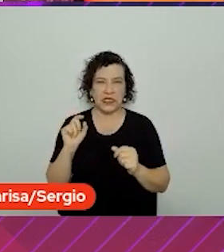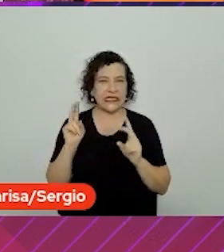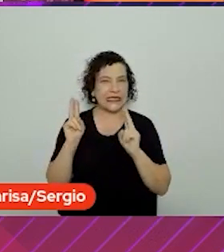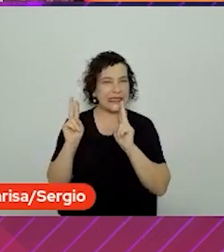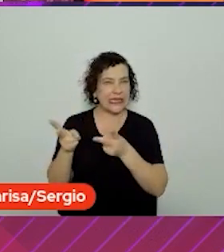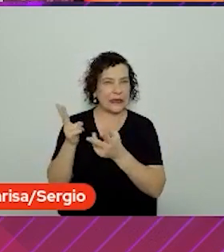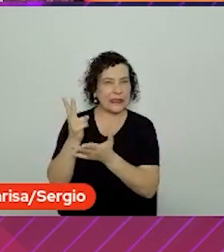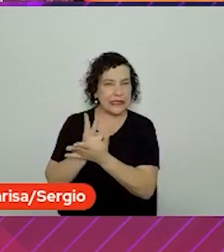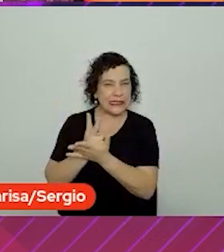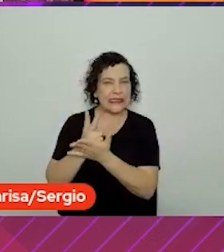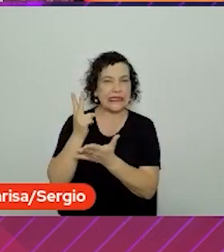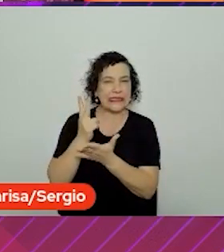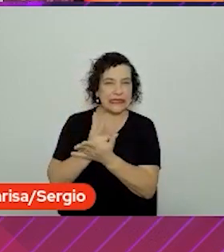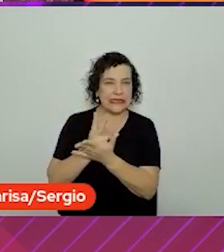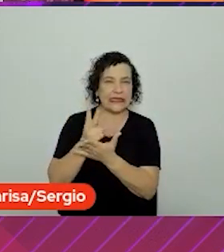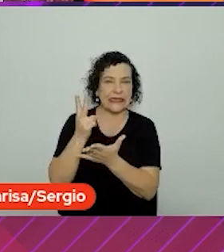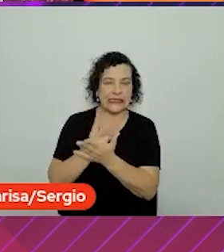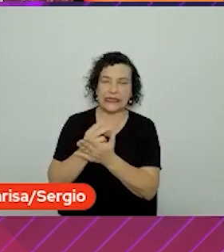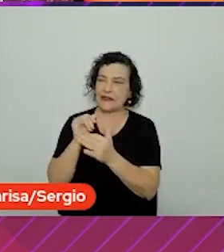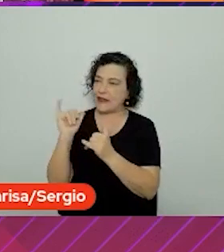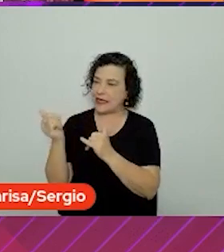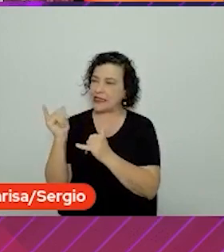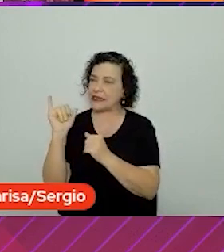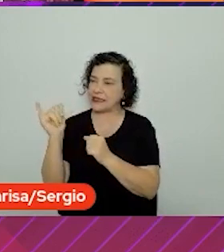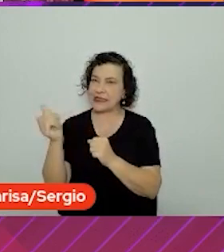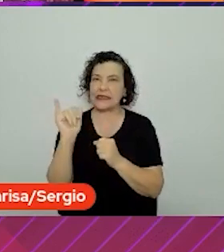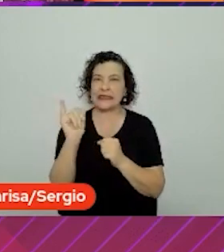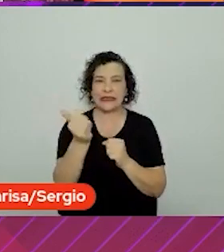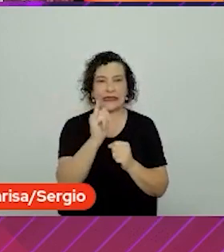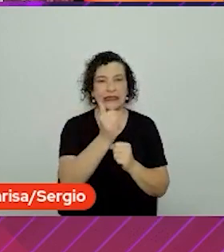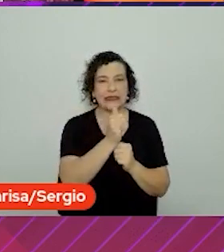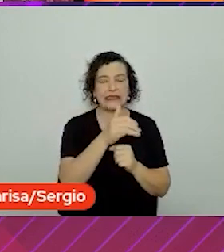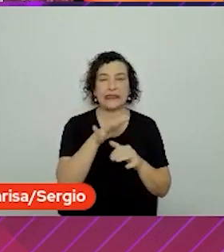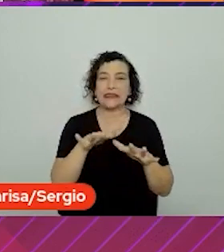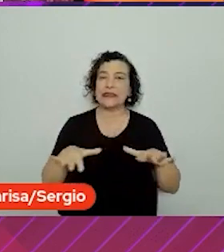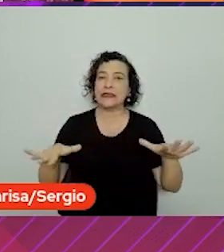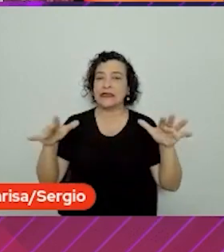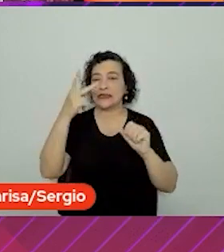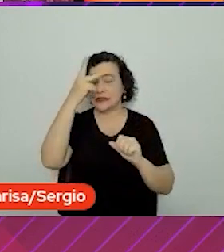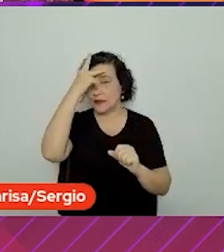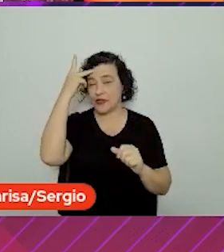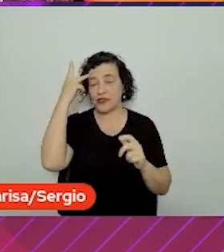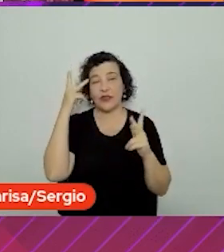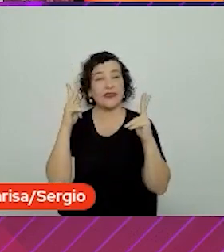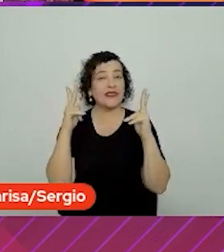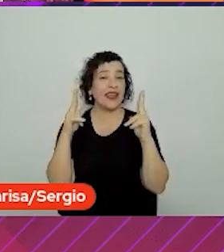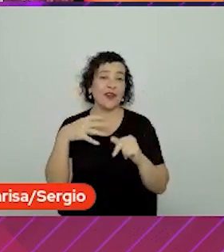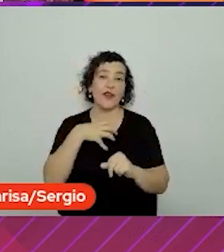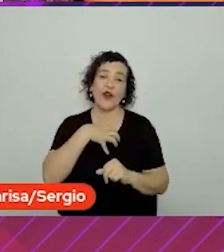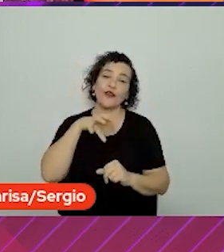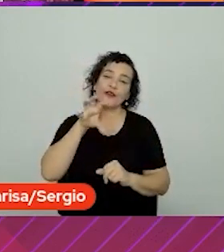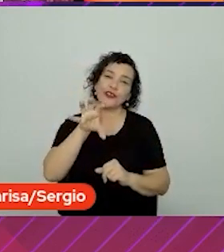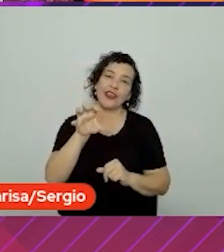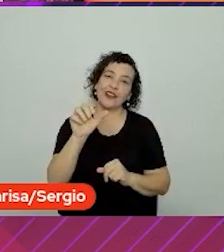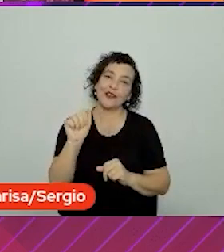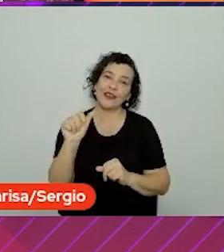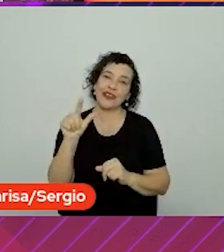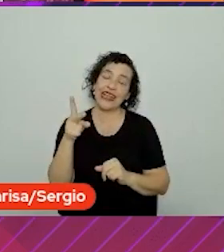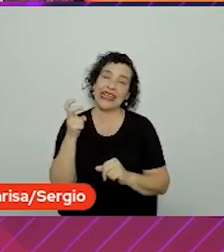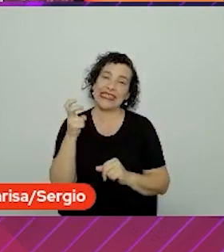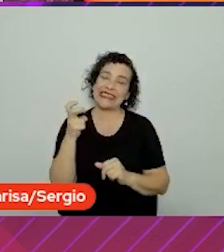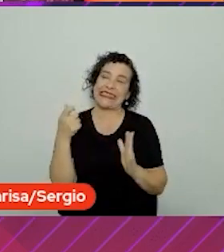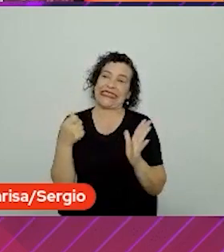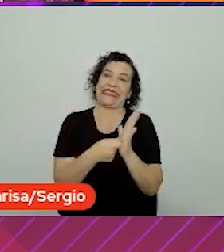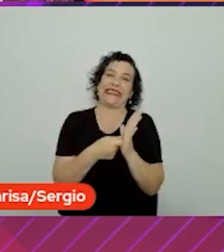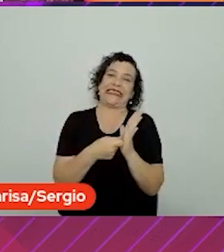as mesmas coisas na cabeça das pessoas, elas se sentem que nem o Alex, elas se sentem forçadas,